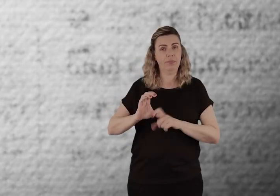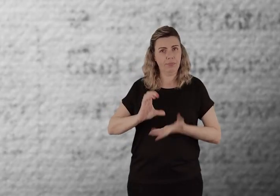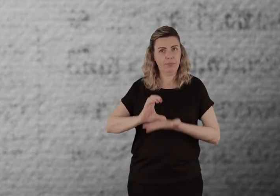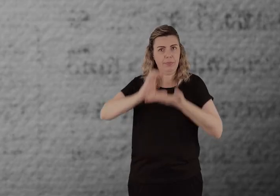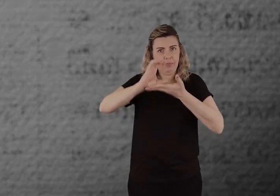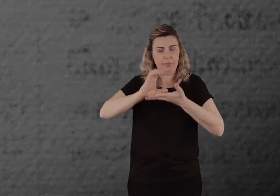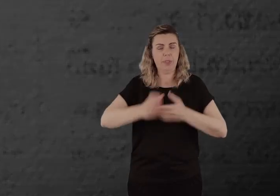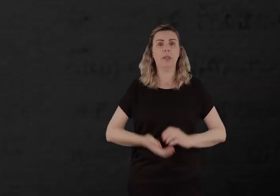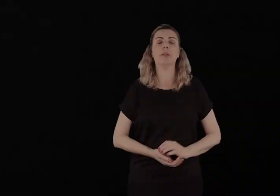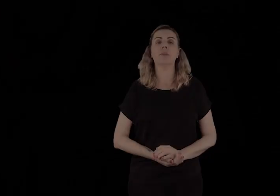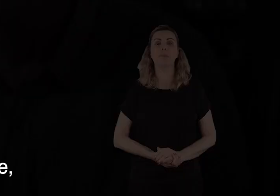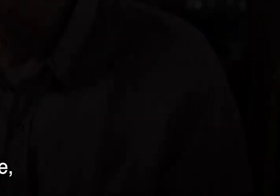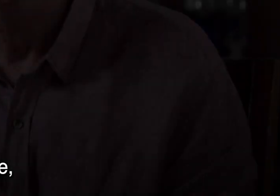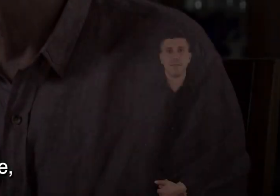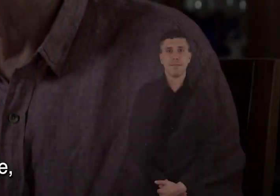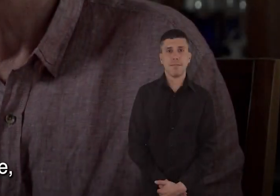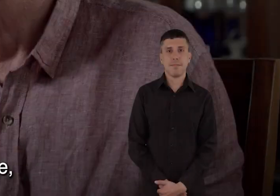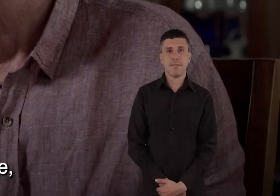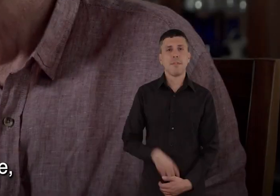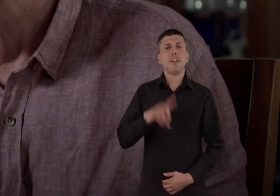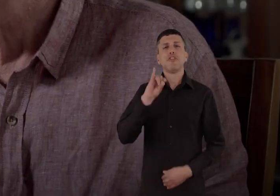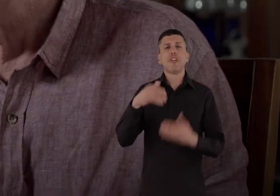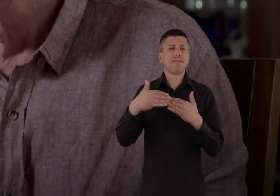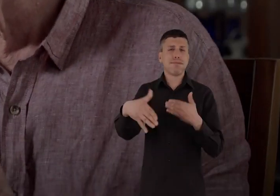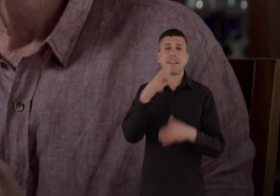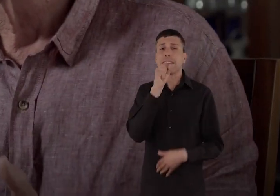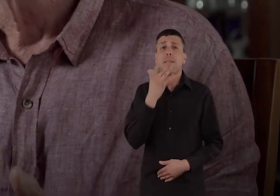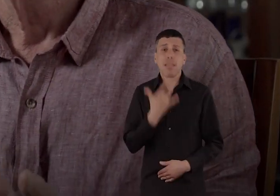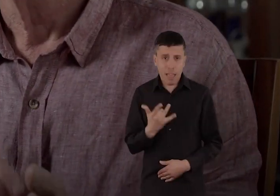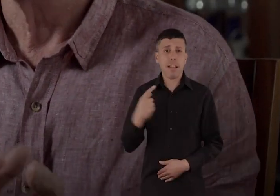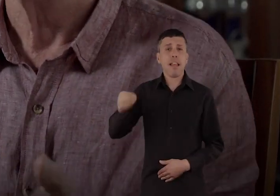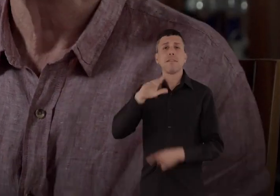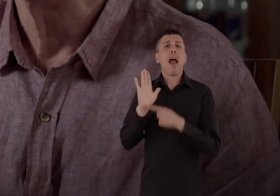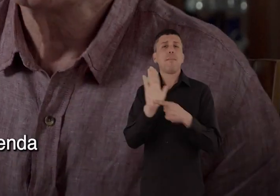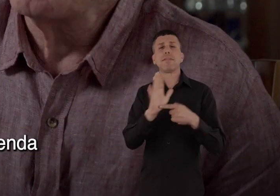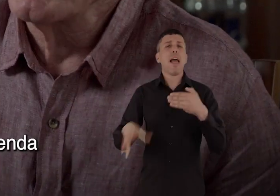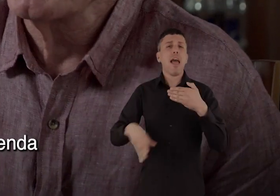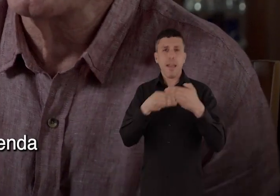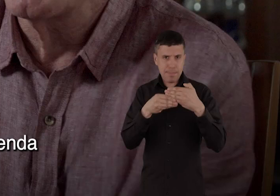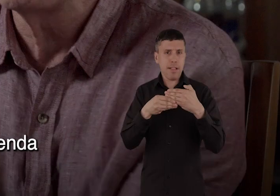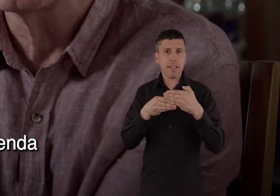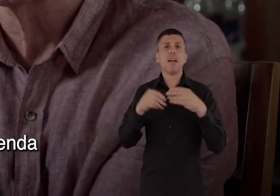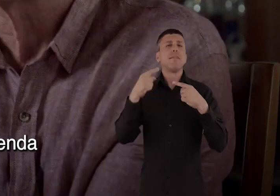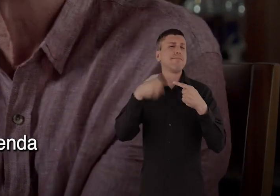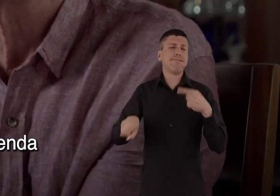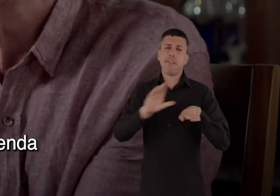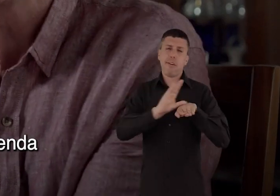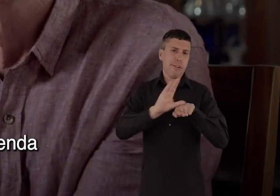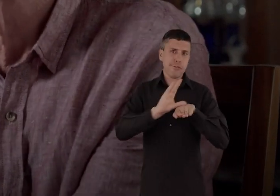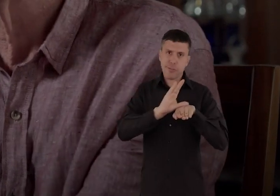tela, serviço da dívida. Um sábado à tarde, Hermes Zanetti, deputado constituinte. se apresenta uma emenda